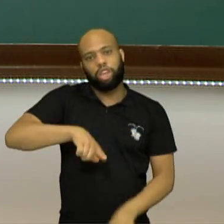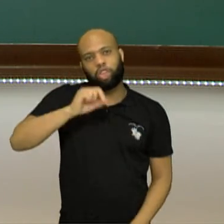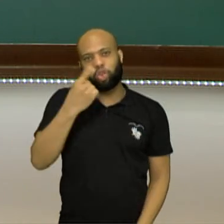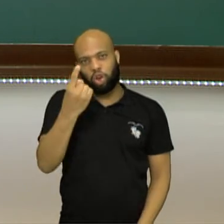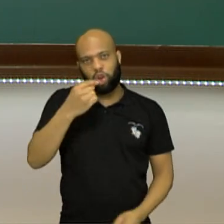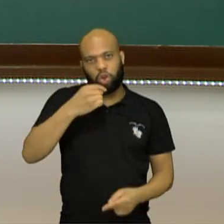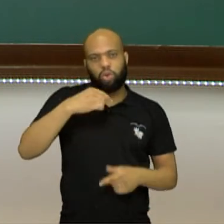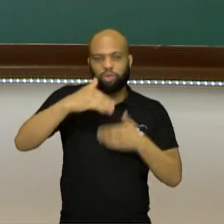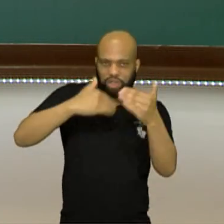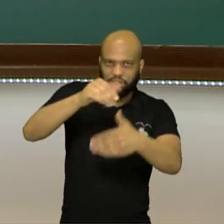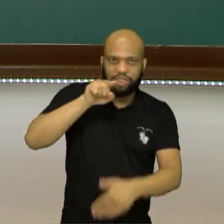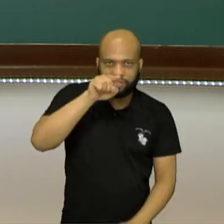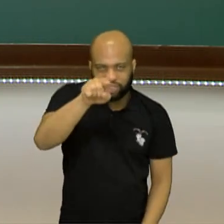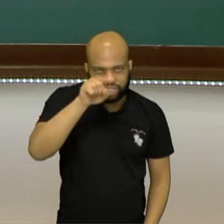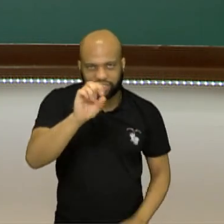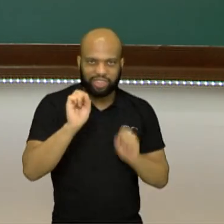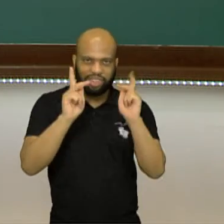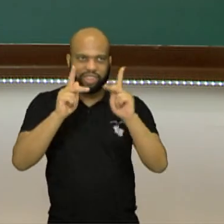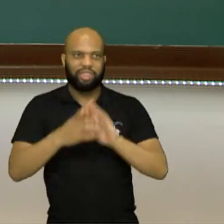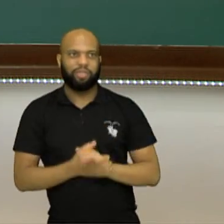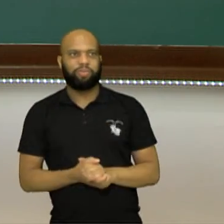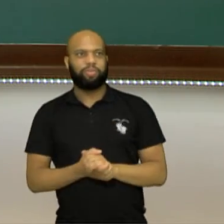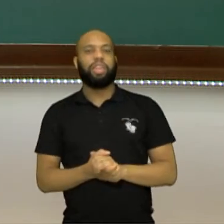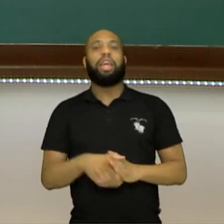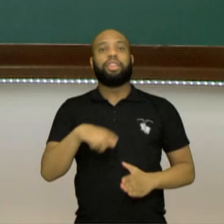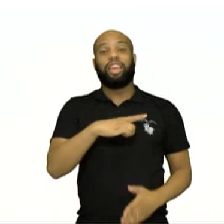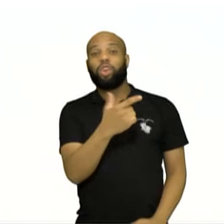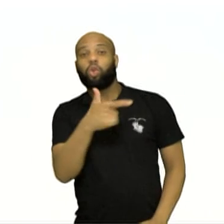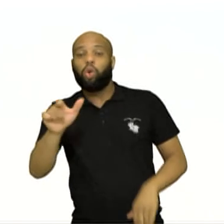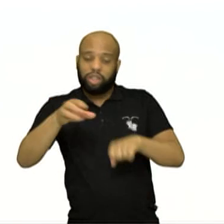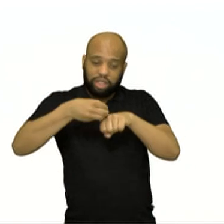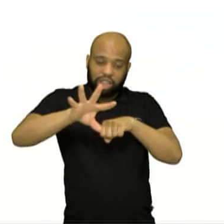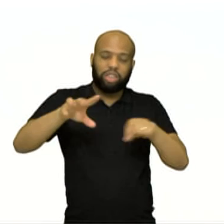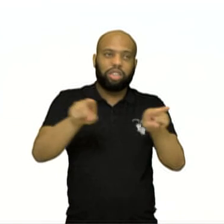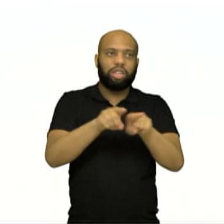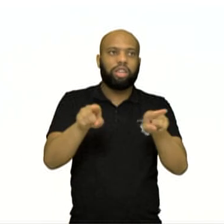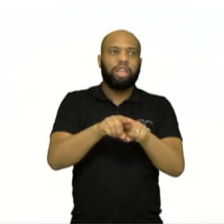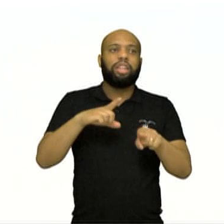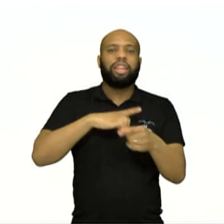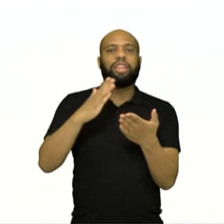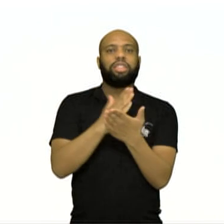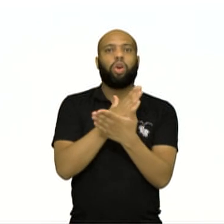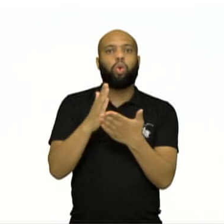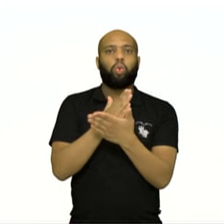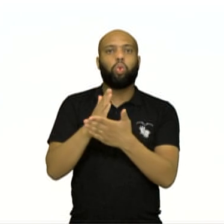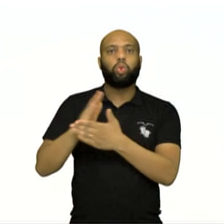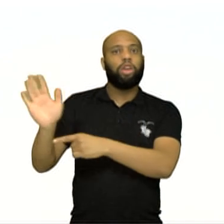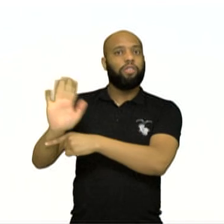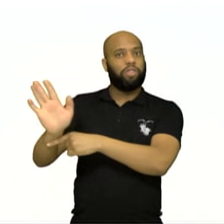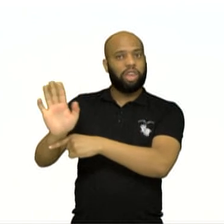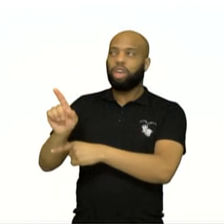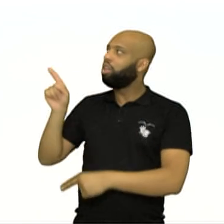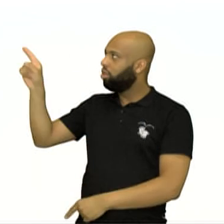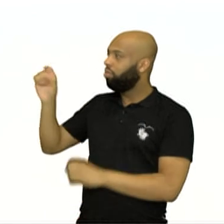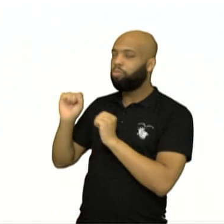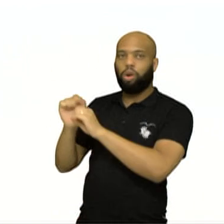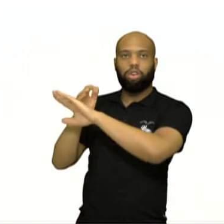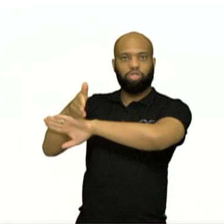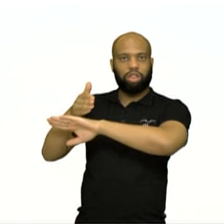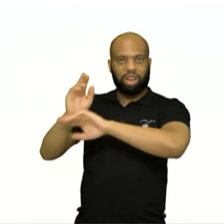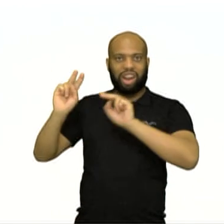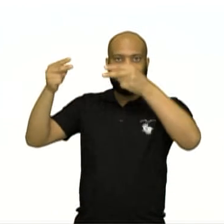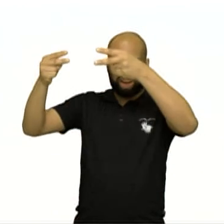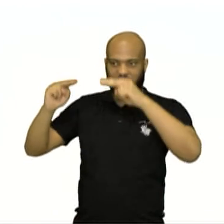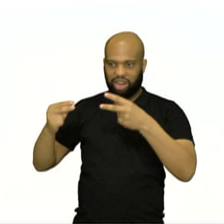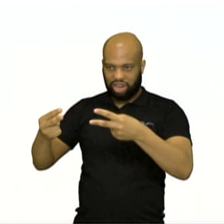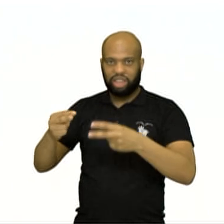com você, certo? Mais ainda umas dicas aqui para você de videozinhos que você pode olhar aí para ajudar a aprender sobre